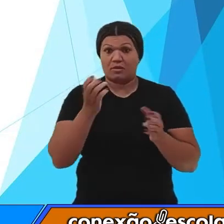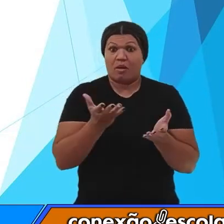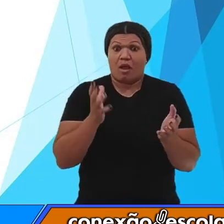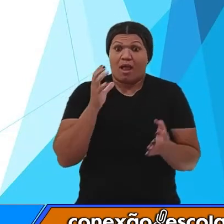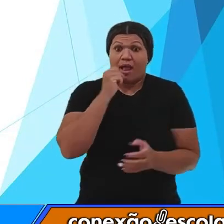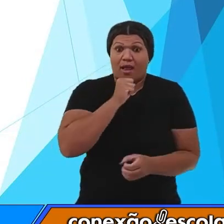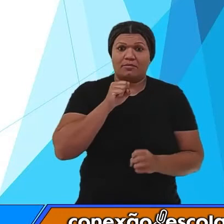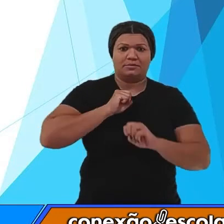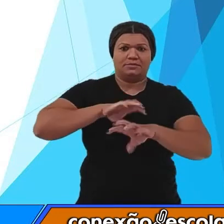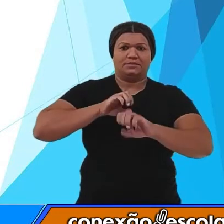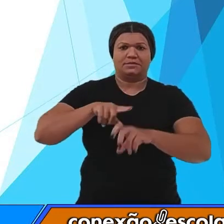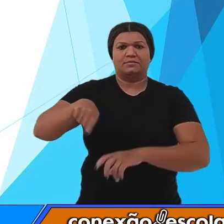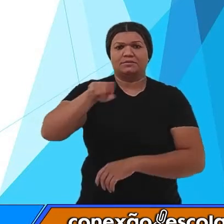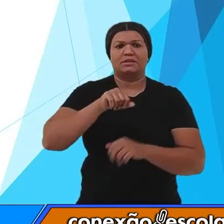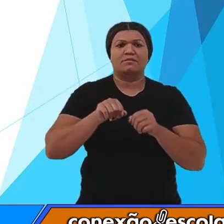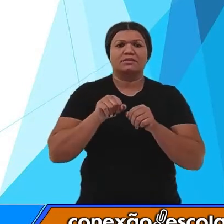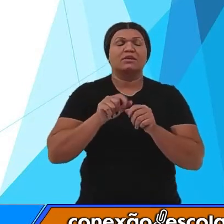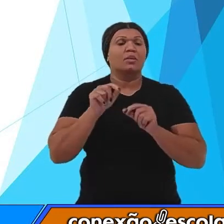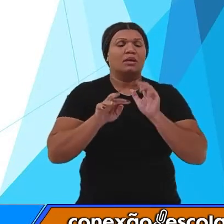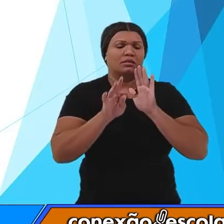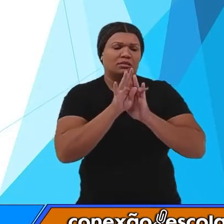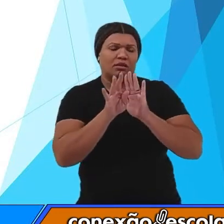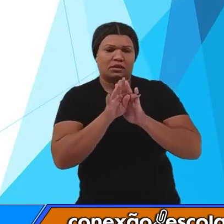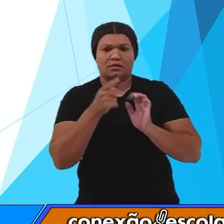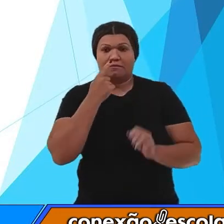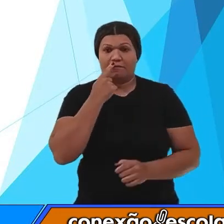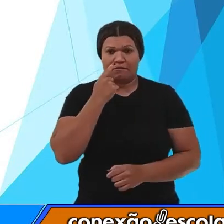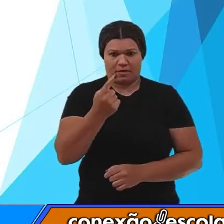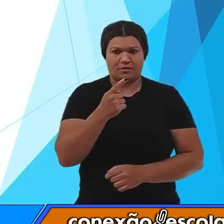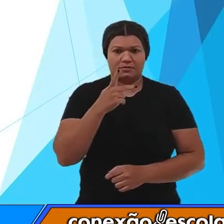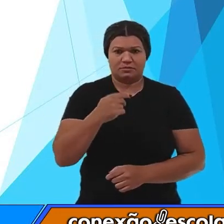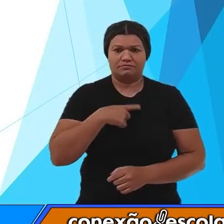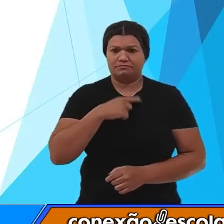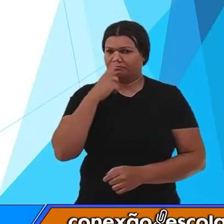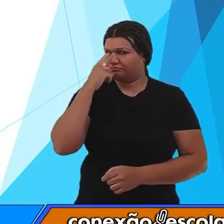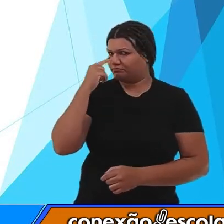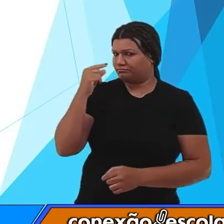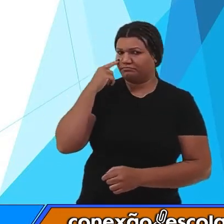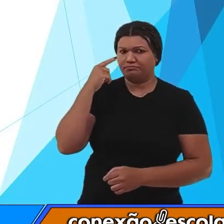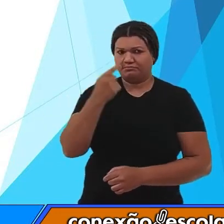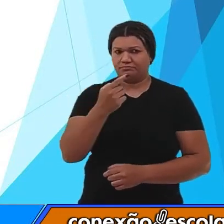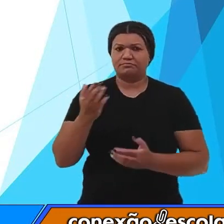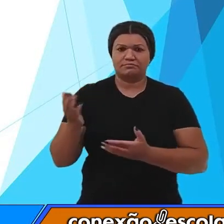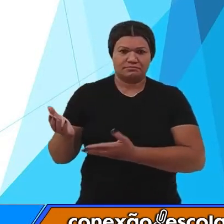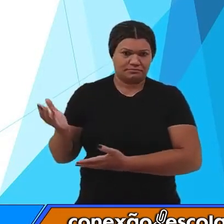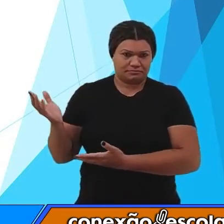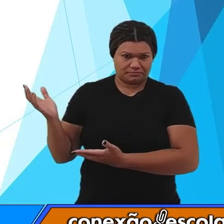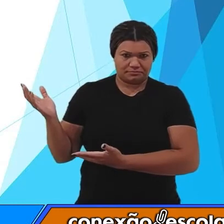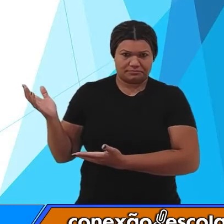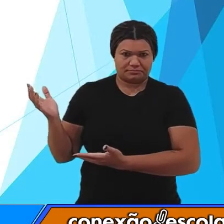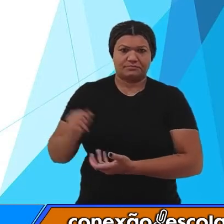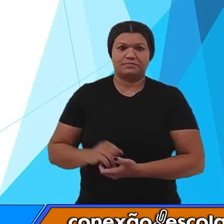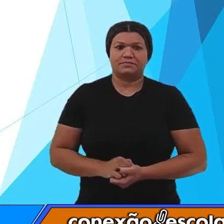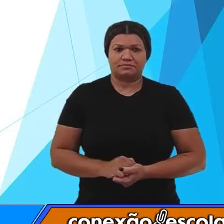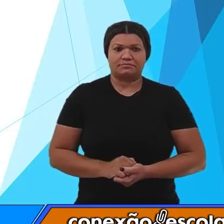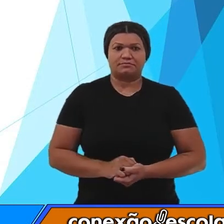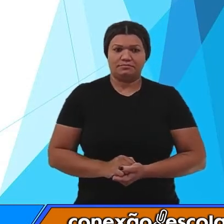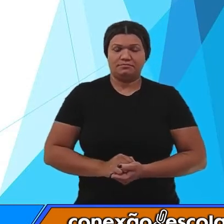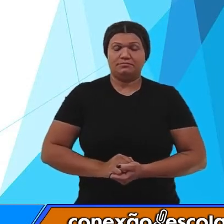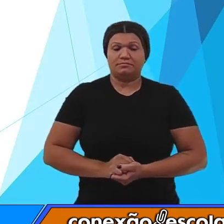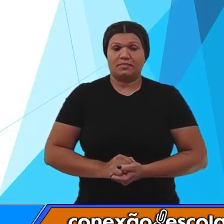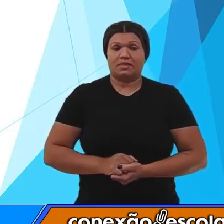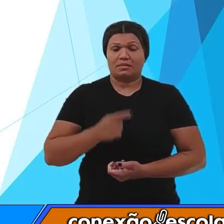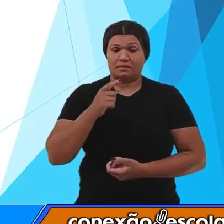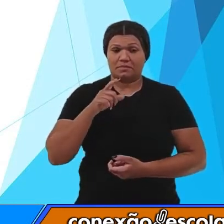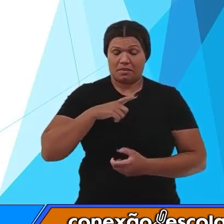para vocês como fazer uma técnica, por exemplo, com o nariz. Nós temos uma lisa e essa tem um relevo. Você vai pegar o seu